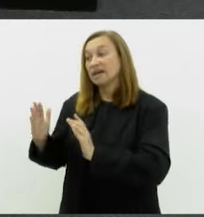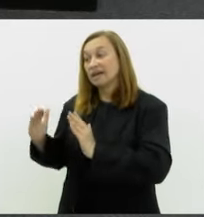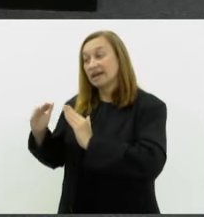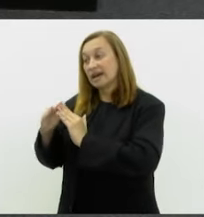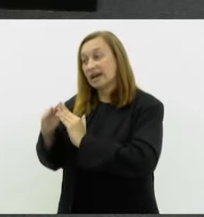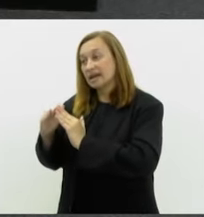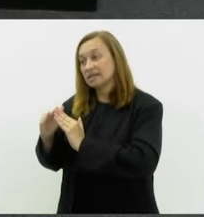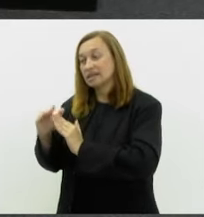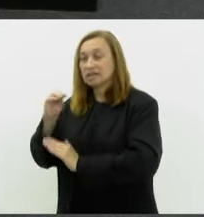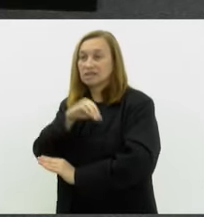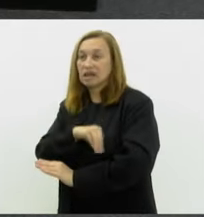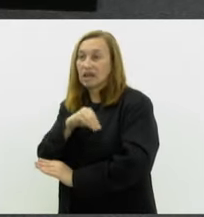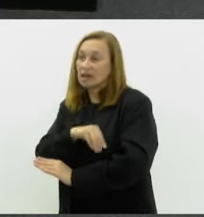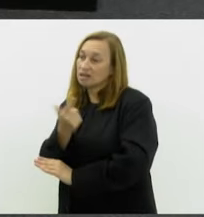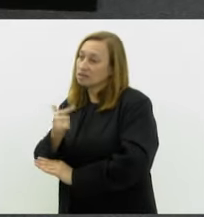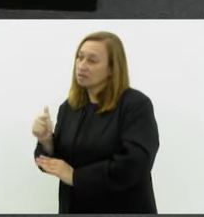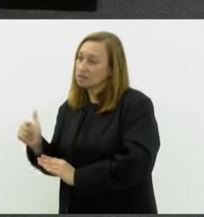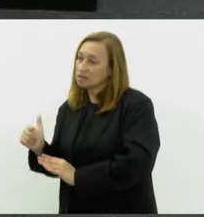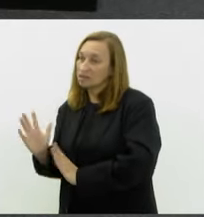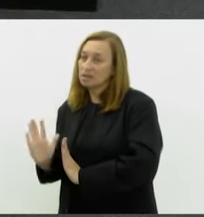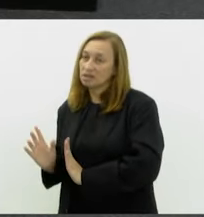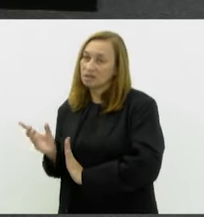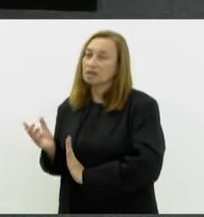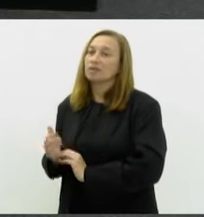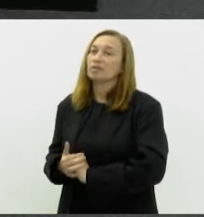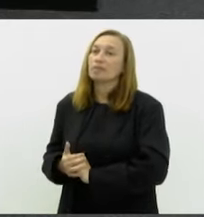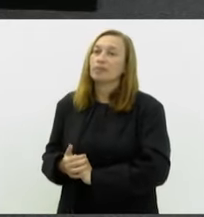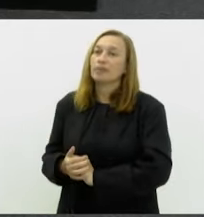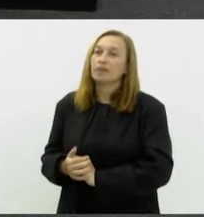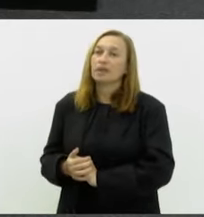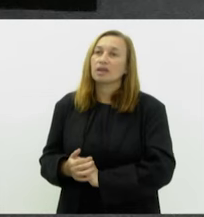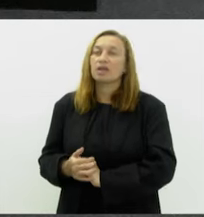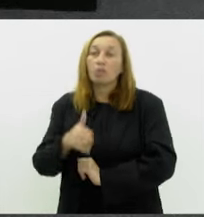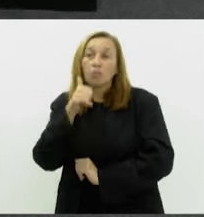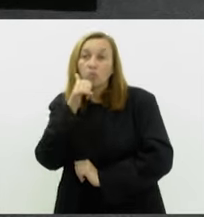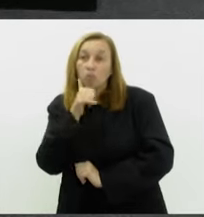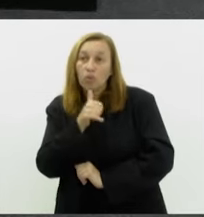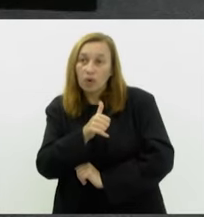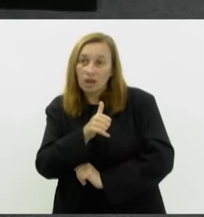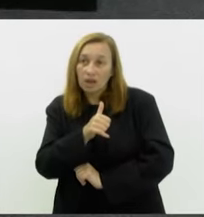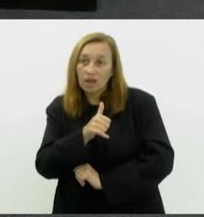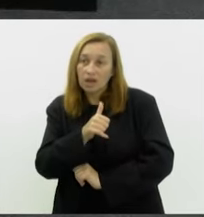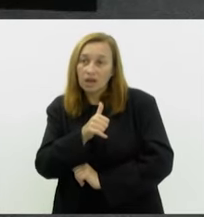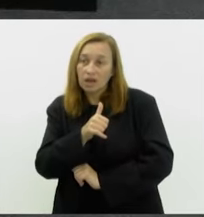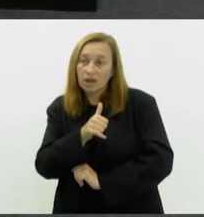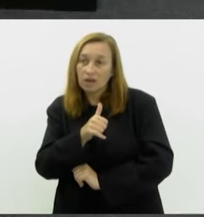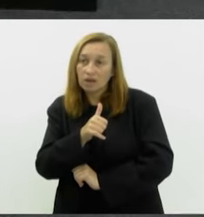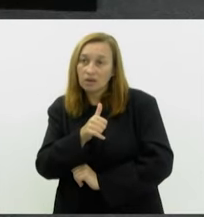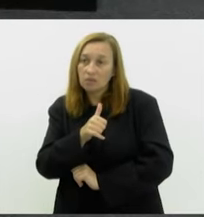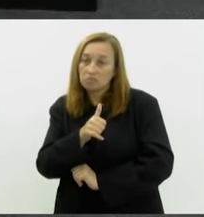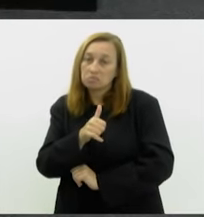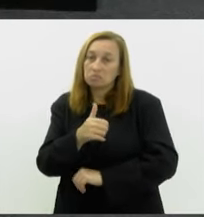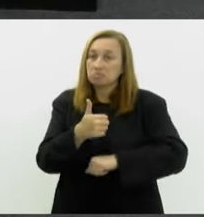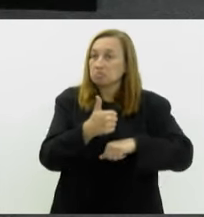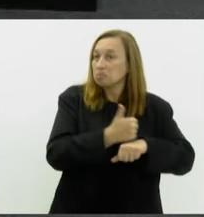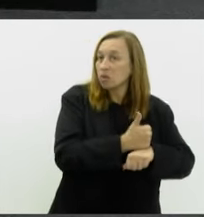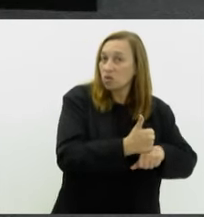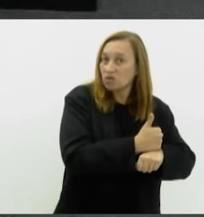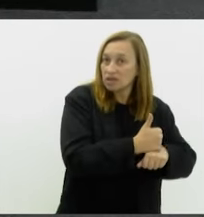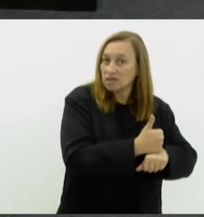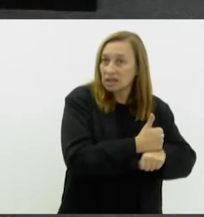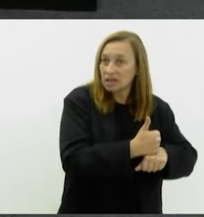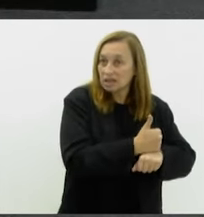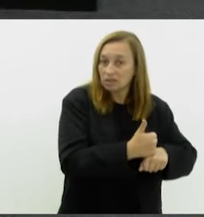não remunerado doméstico. Ou seja, o quanto que sejam mulheres num ofício profissional ou sejam